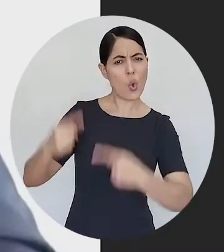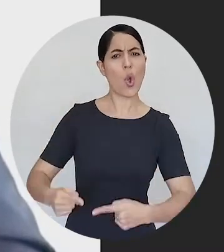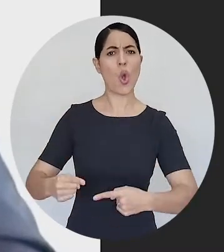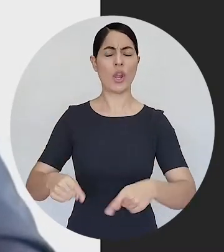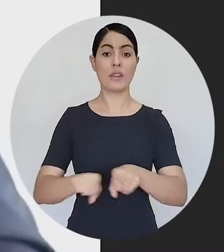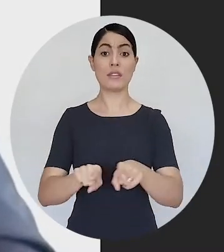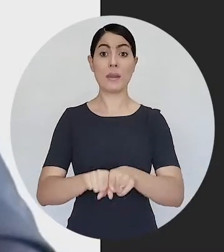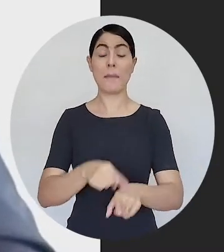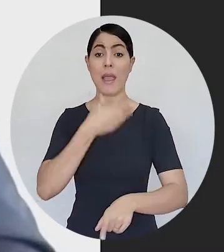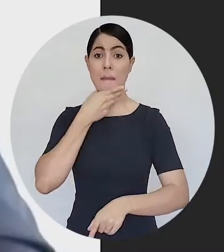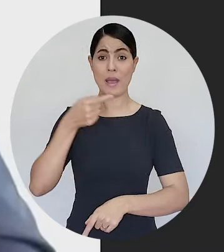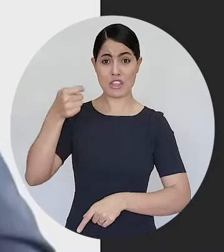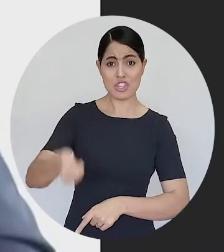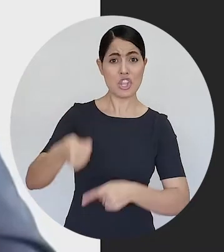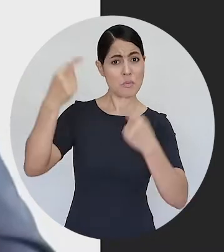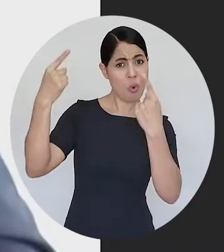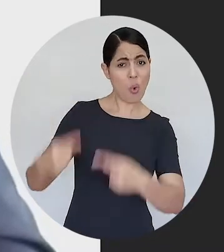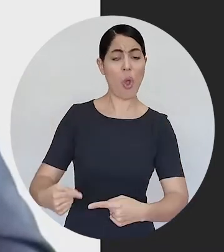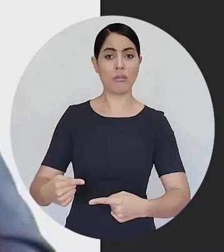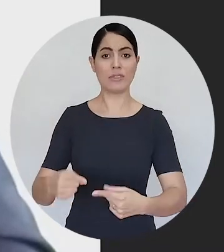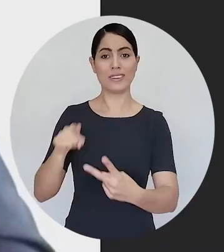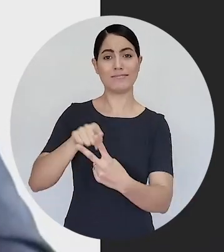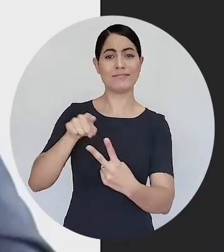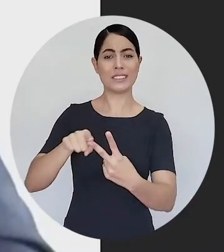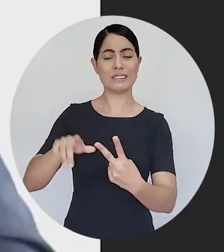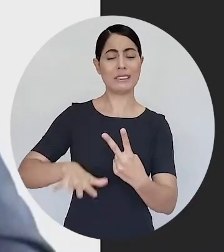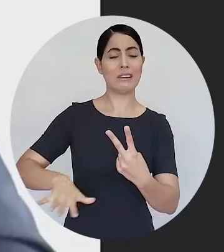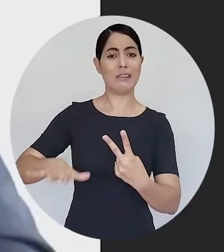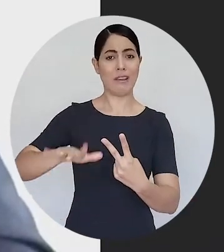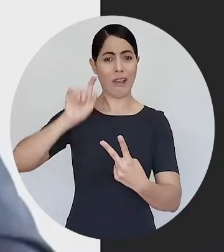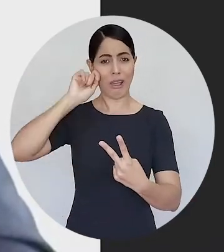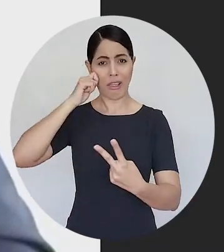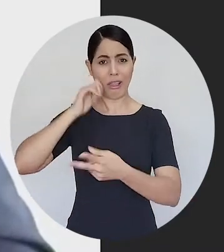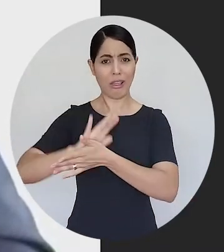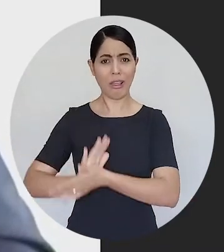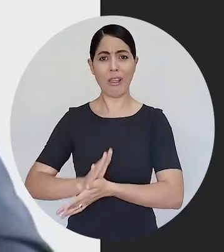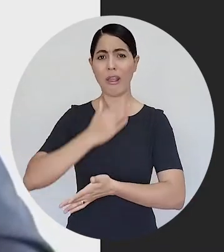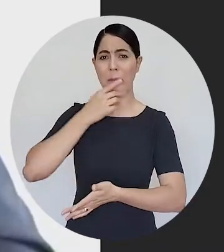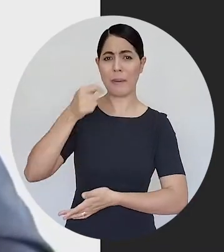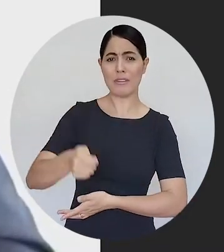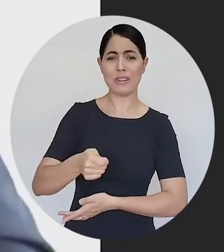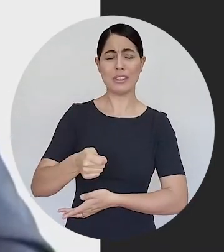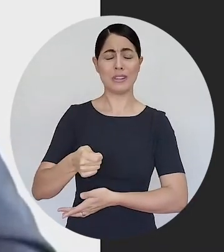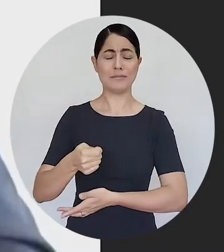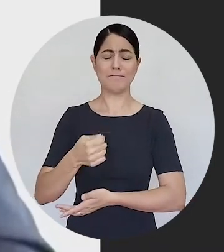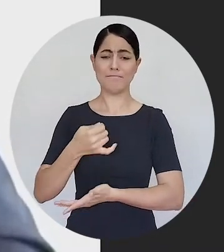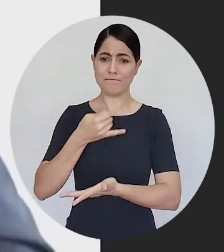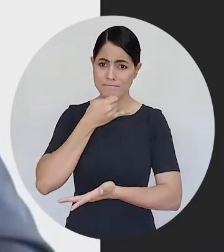luta contra o machismo, duas das maiores chagas culturais herdadas por